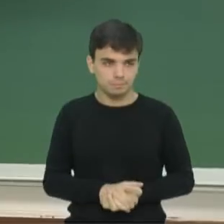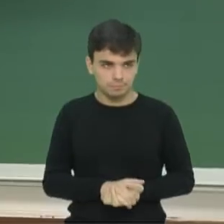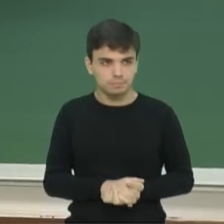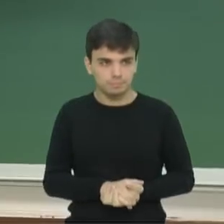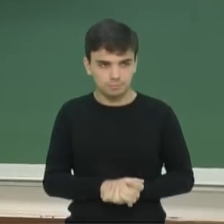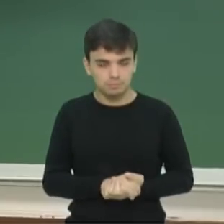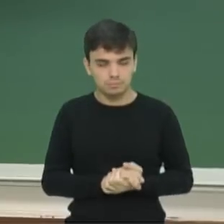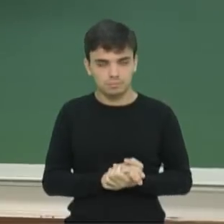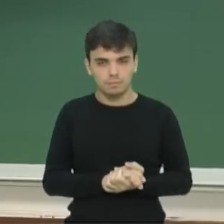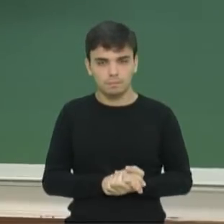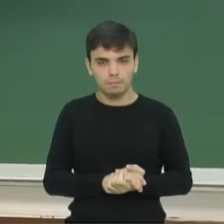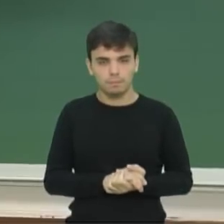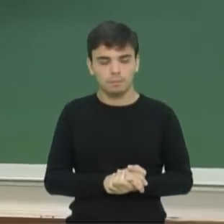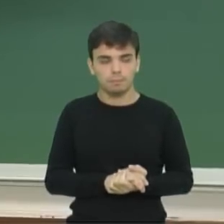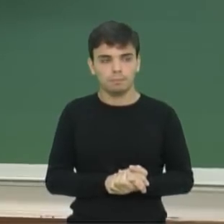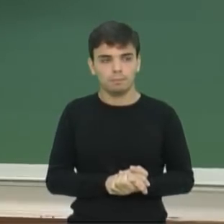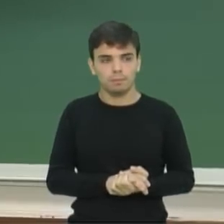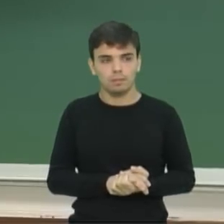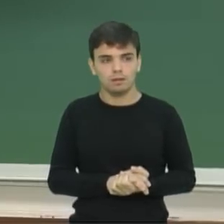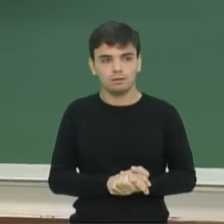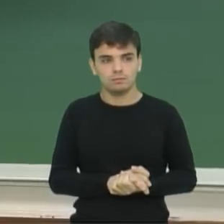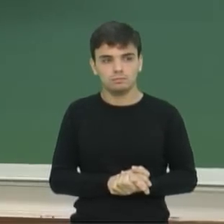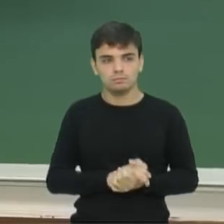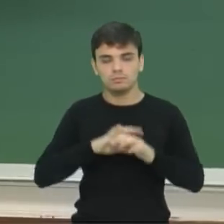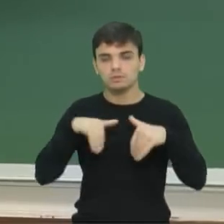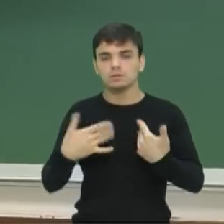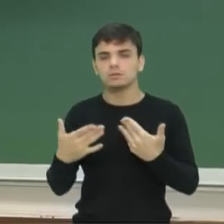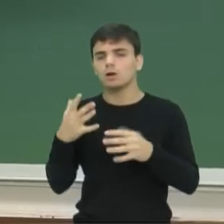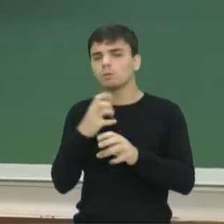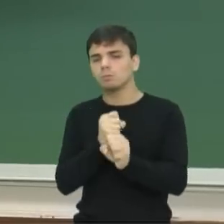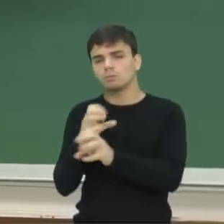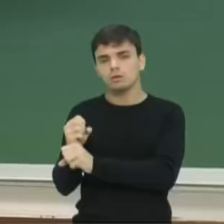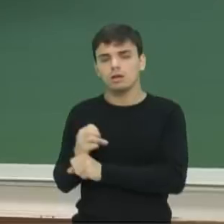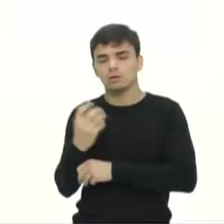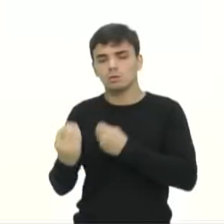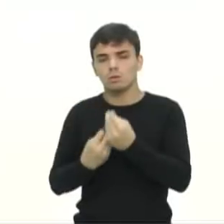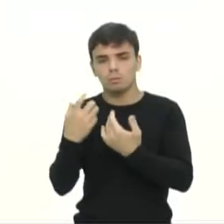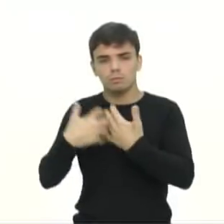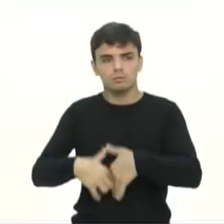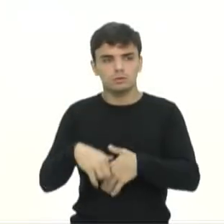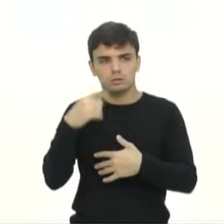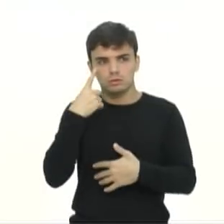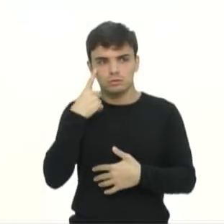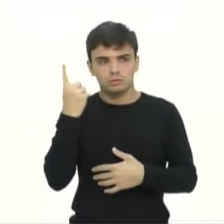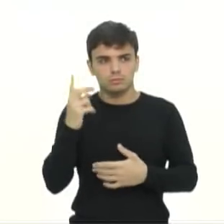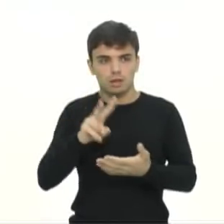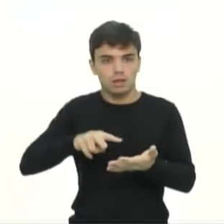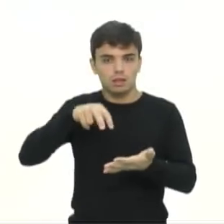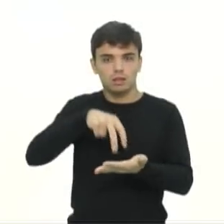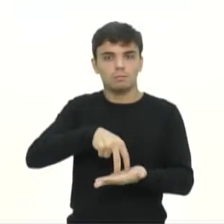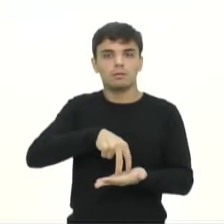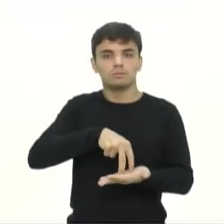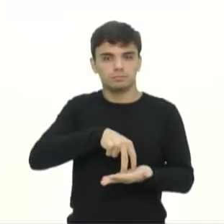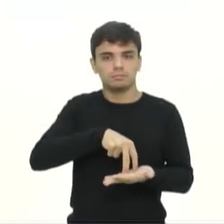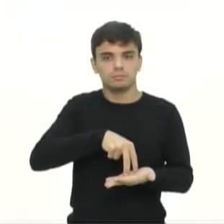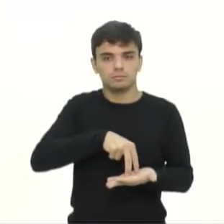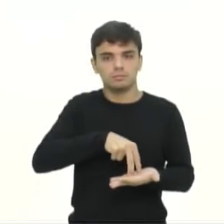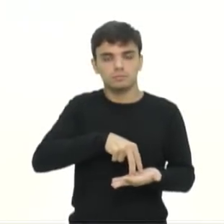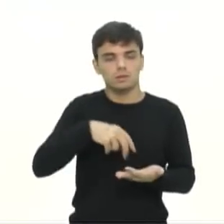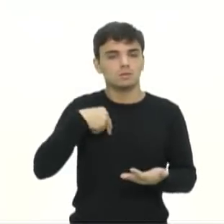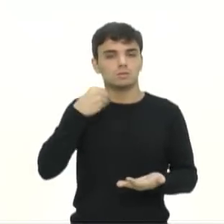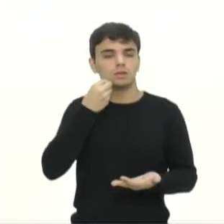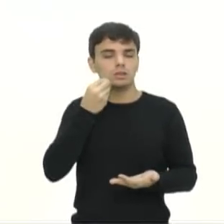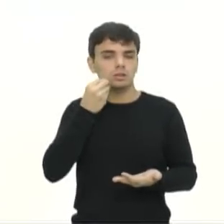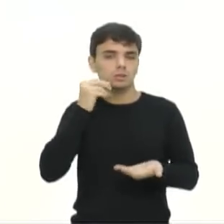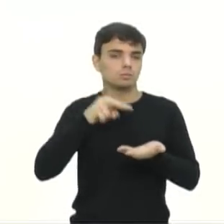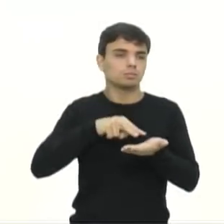ao atleta que conseguiu essa aplicação. Então, a aplicação do ippon, nós vamos ver como que funciona. Então, a primeira parte da luta é em pé. Então, em pé eu tento